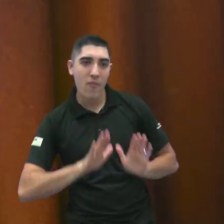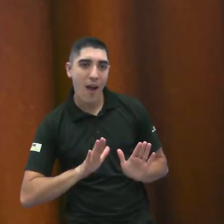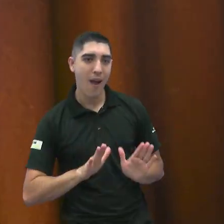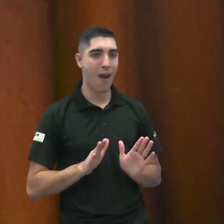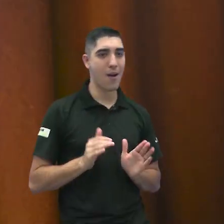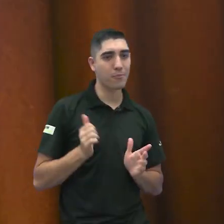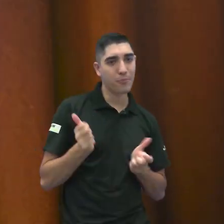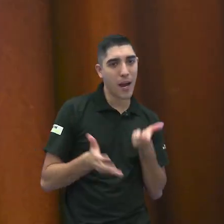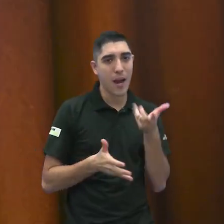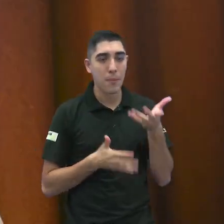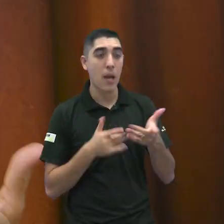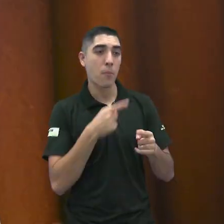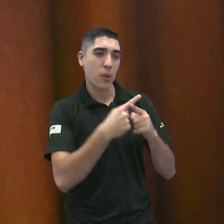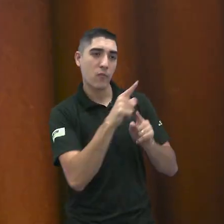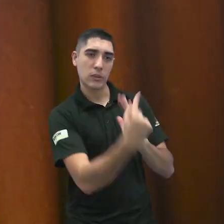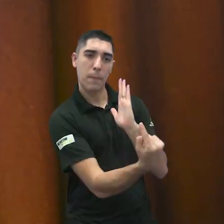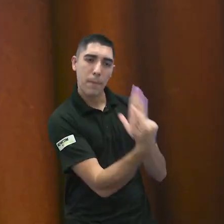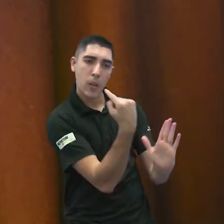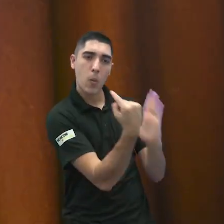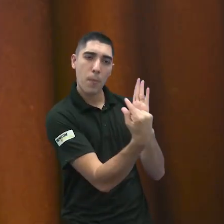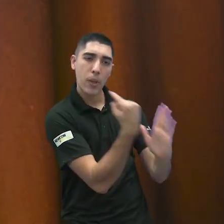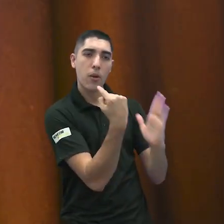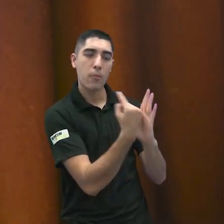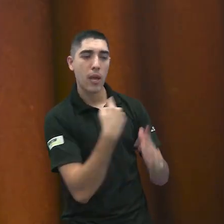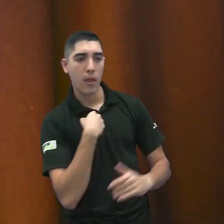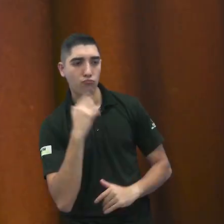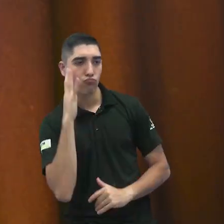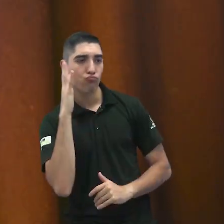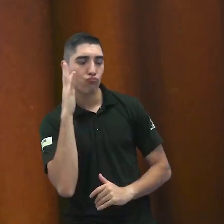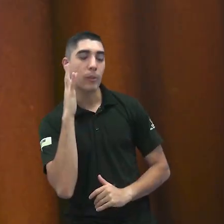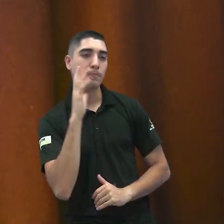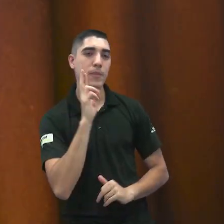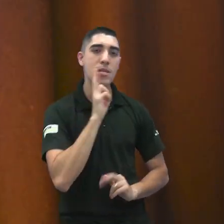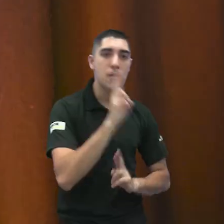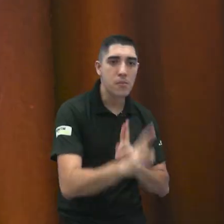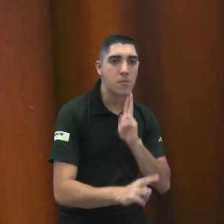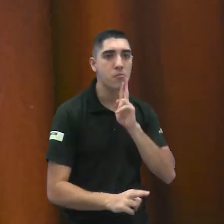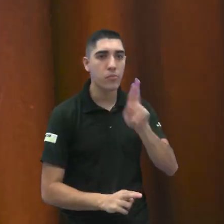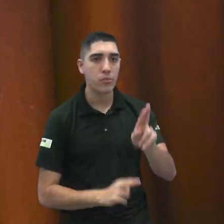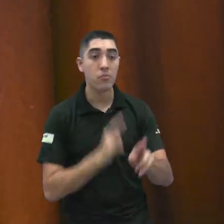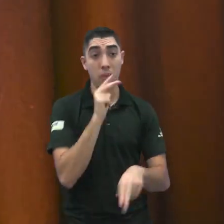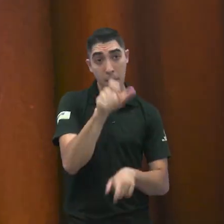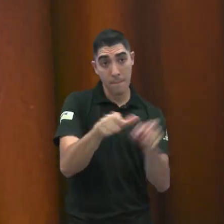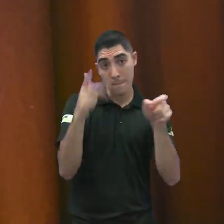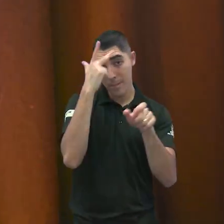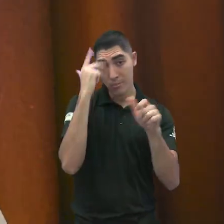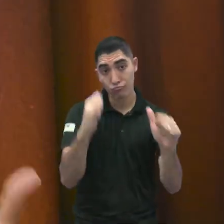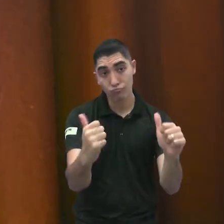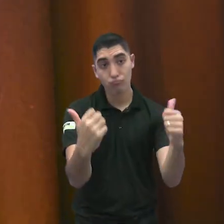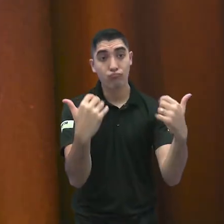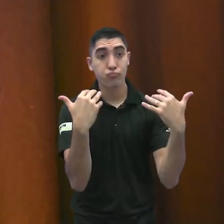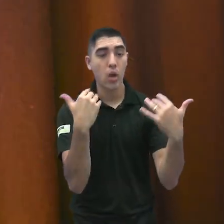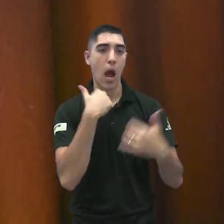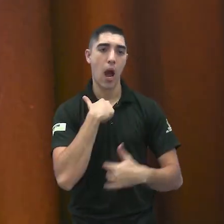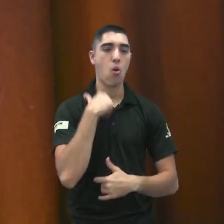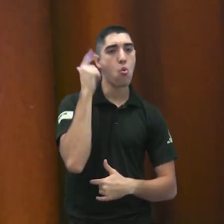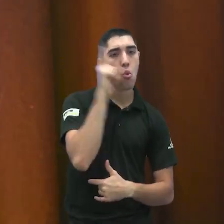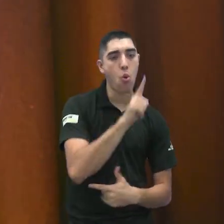né, responder as suas questões, para que eu consiga estar presente para o público, né, me